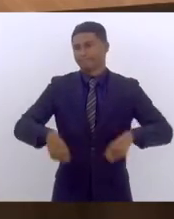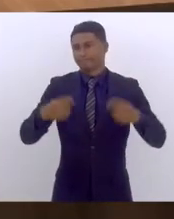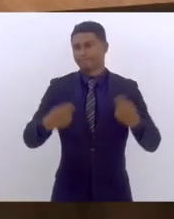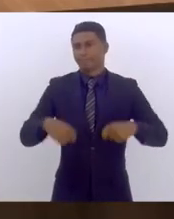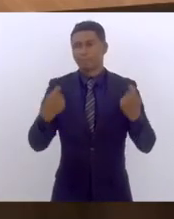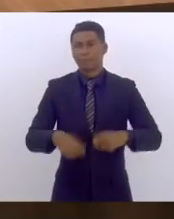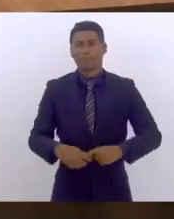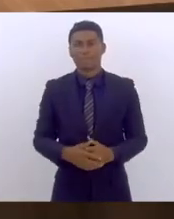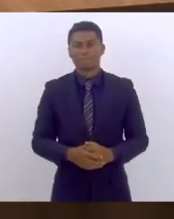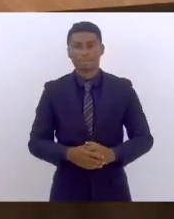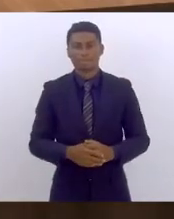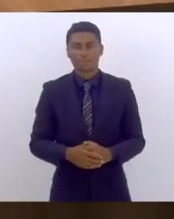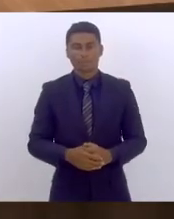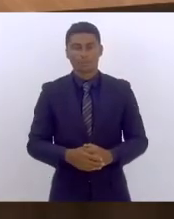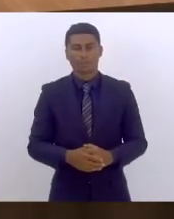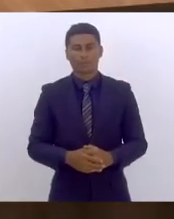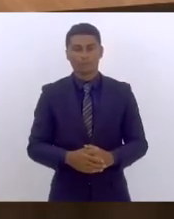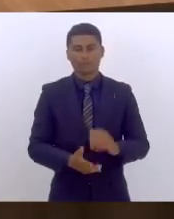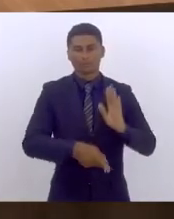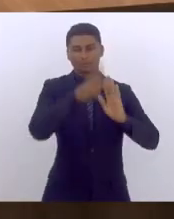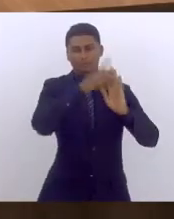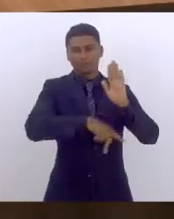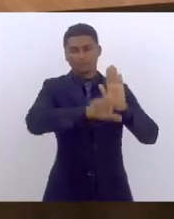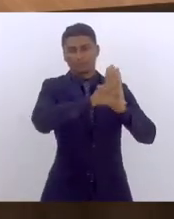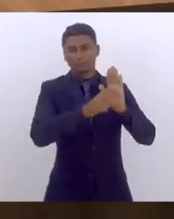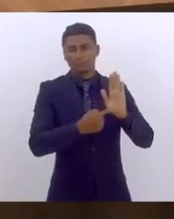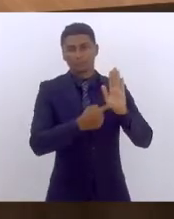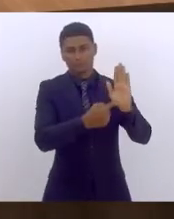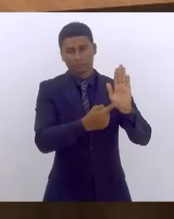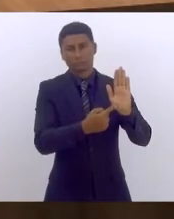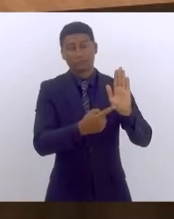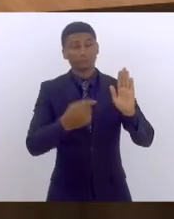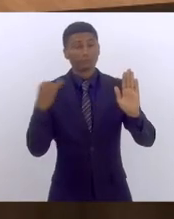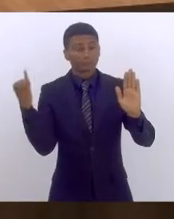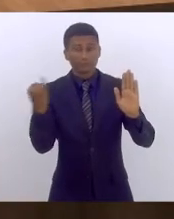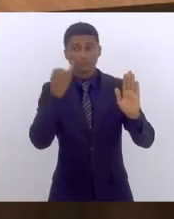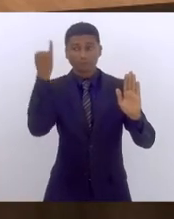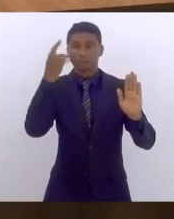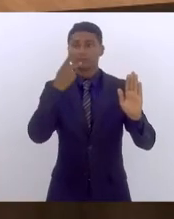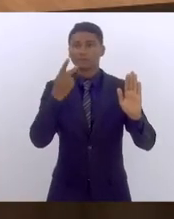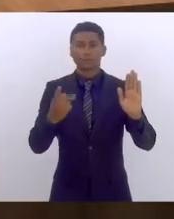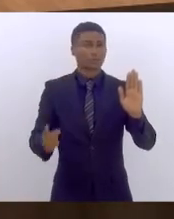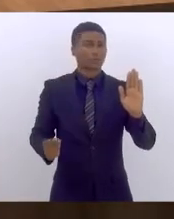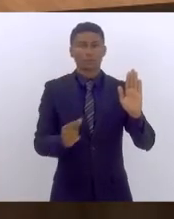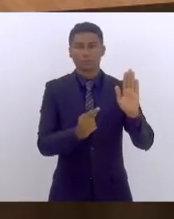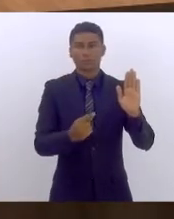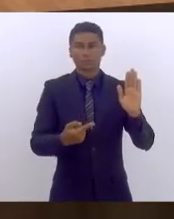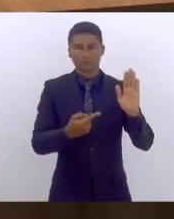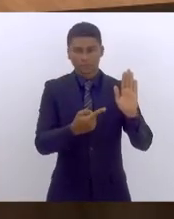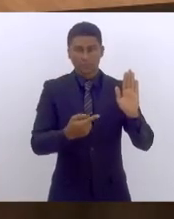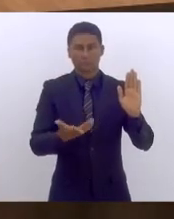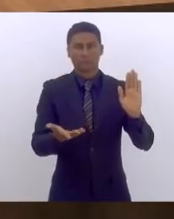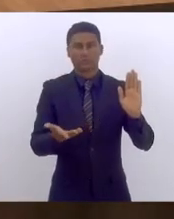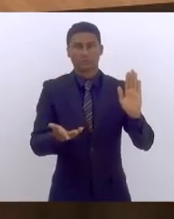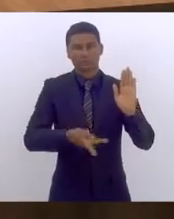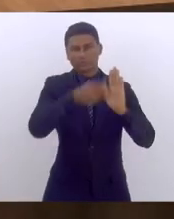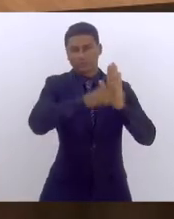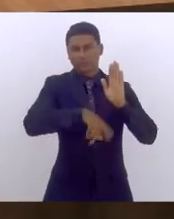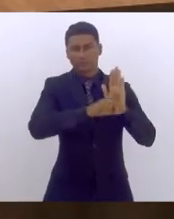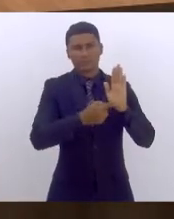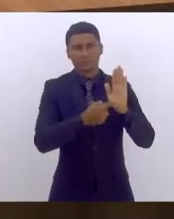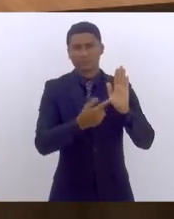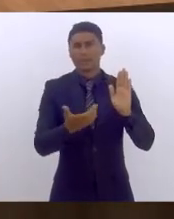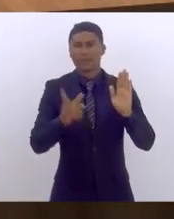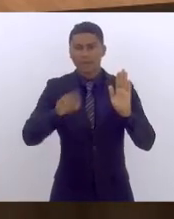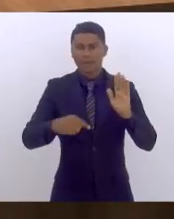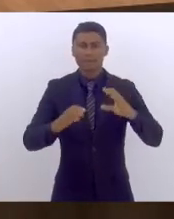tempo. Senhora Presidente, esse projeto é importante deixar claro sobre o aspecto técnico, que ele não é tão somente escolher